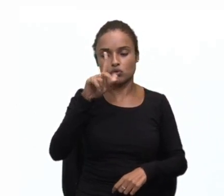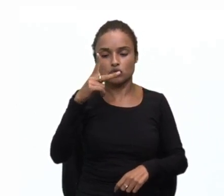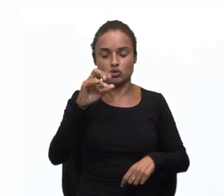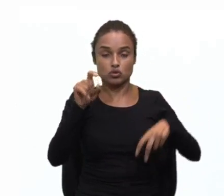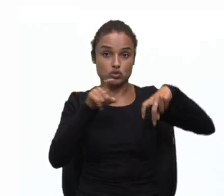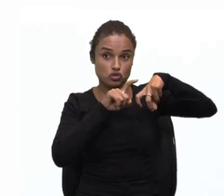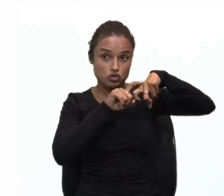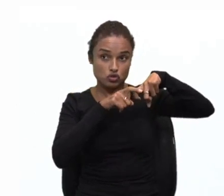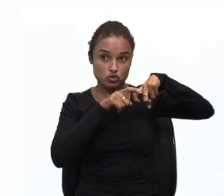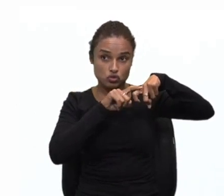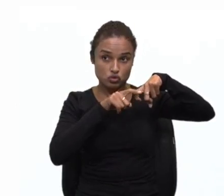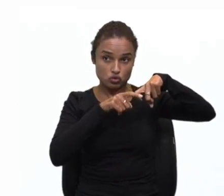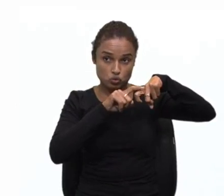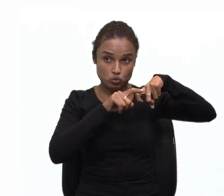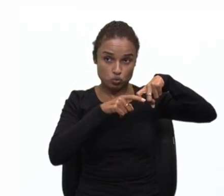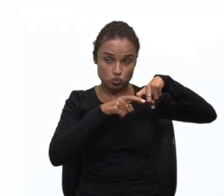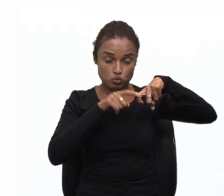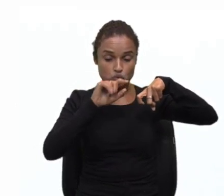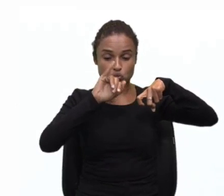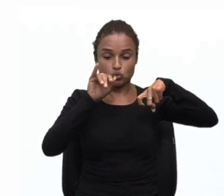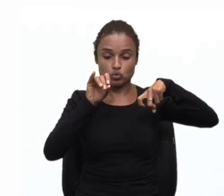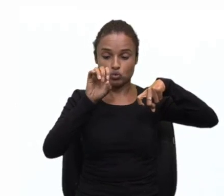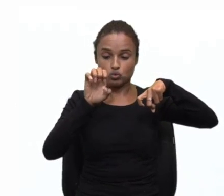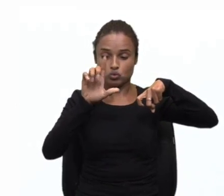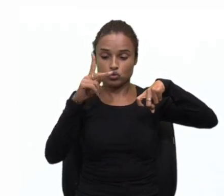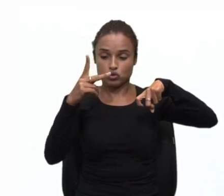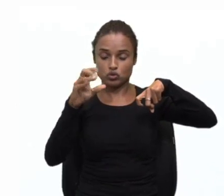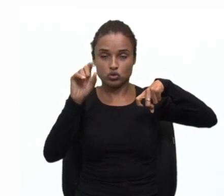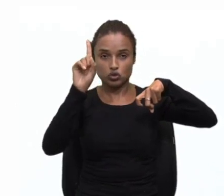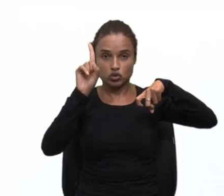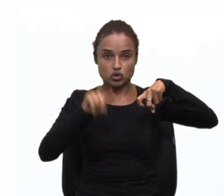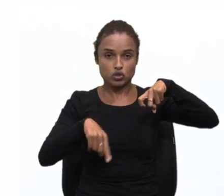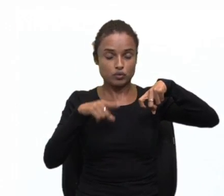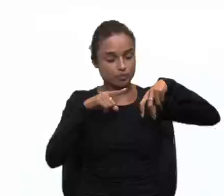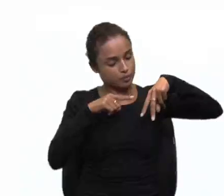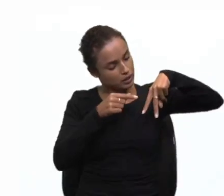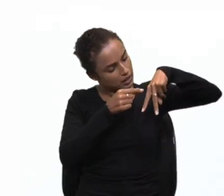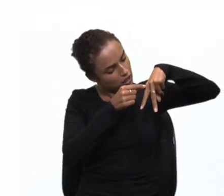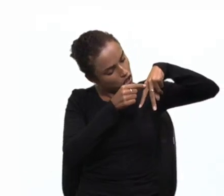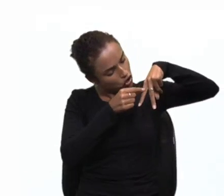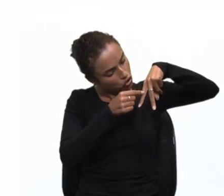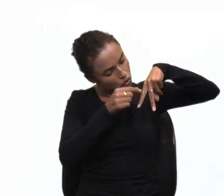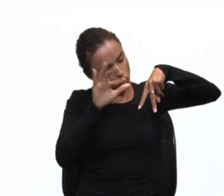entre o fêmur e a tíbia, tá?